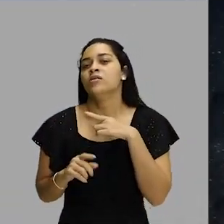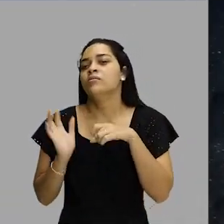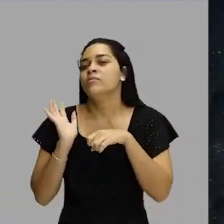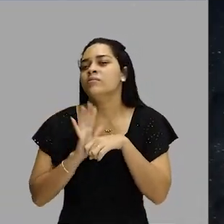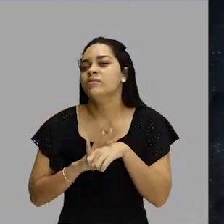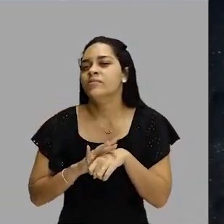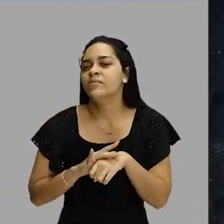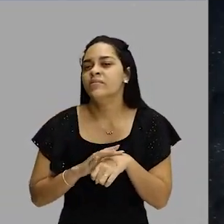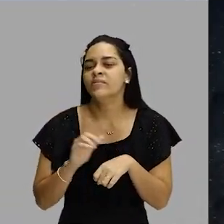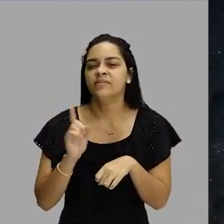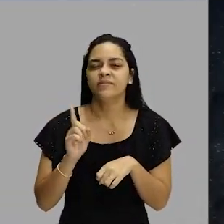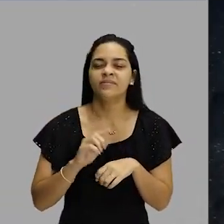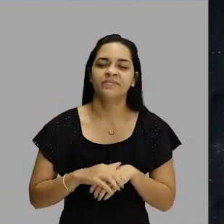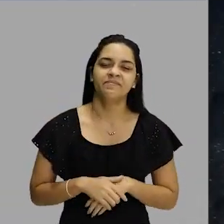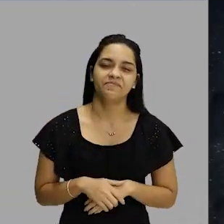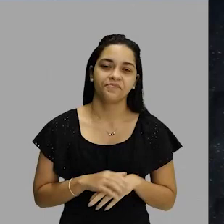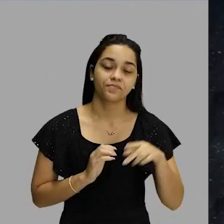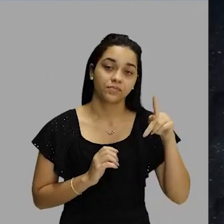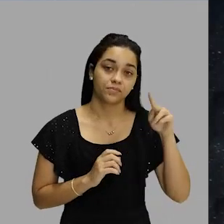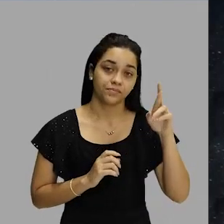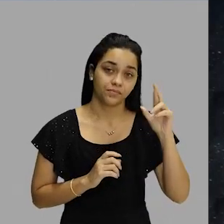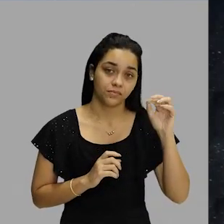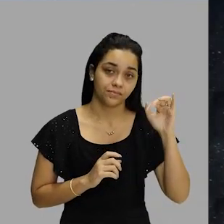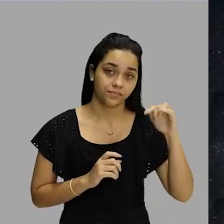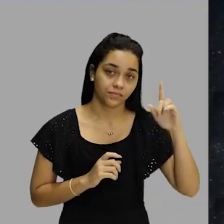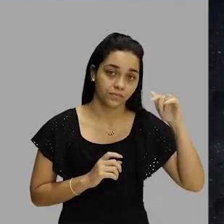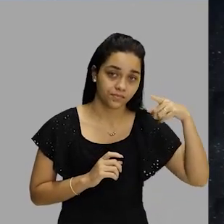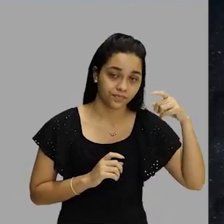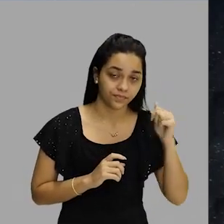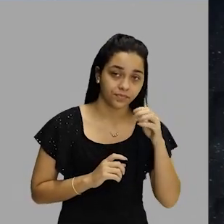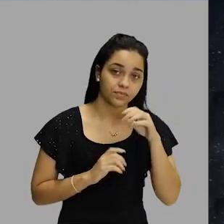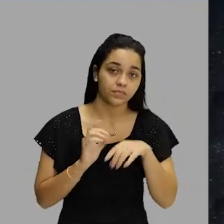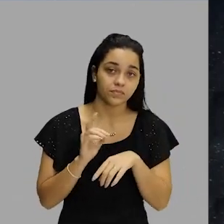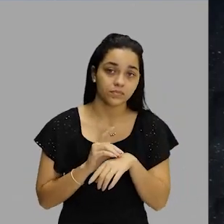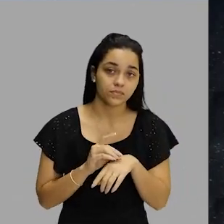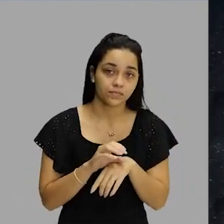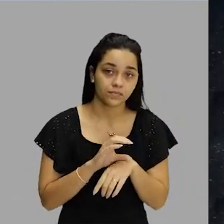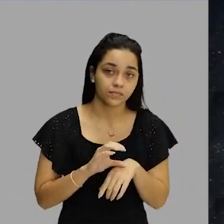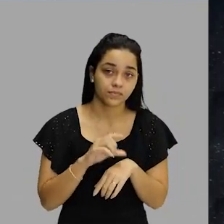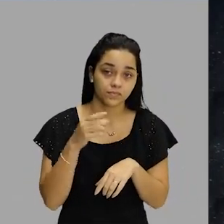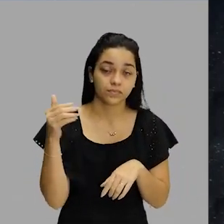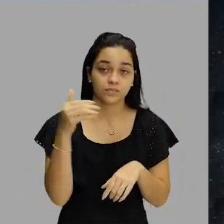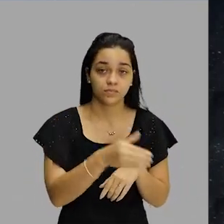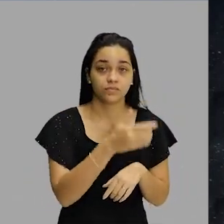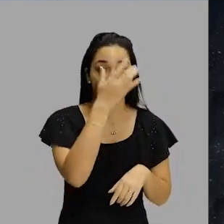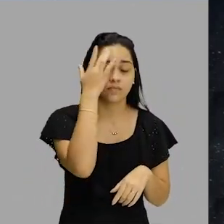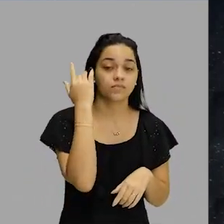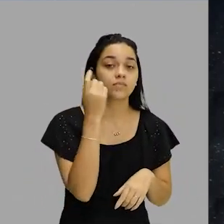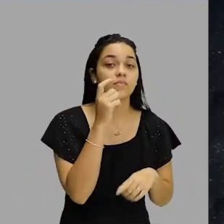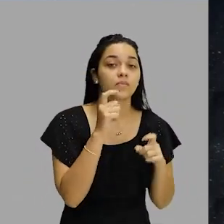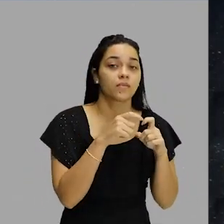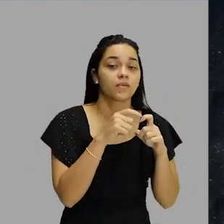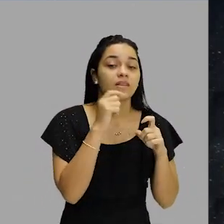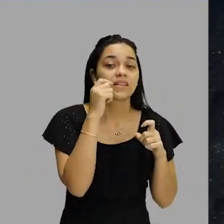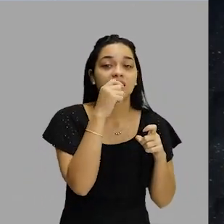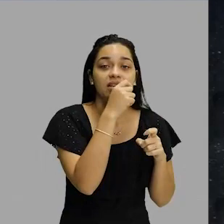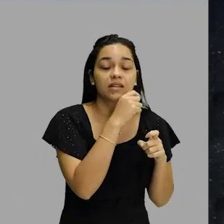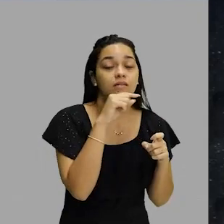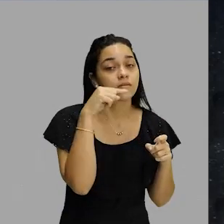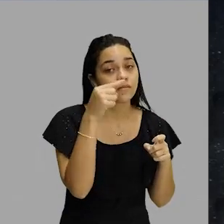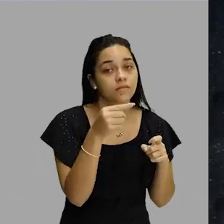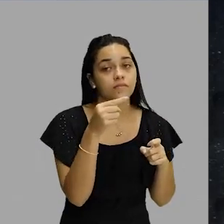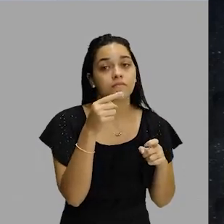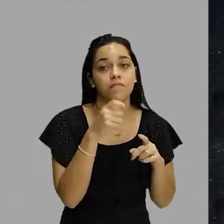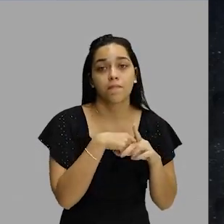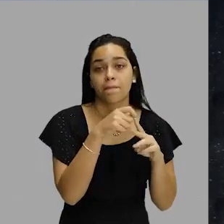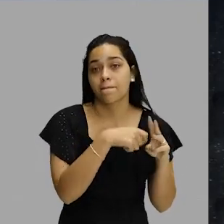não. A profilaxia da cárie, ela consiste em você ir para o dentista de tempos em tempos,